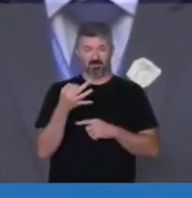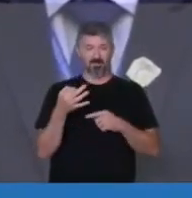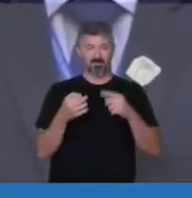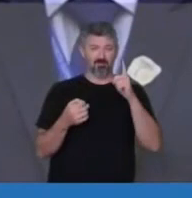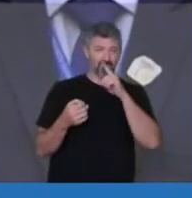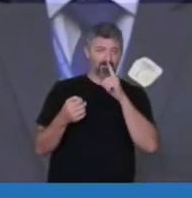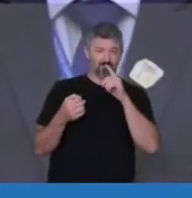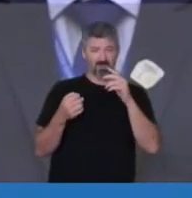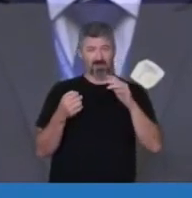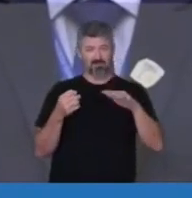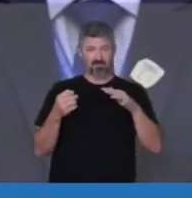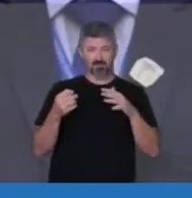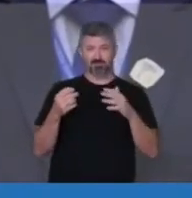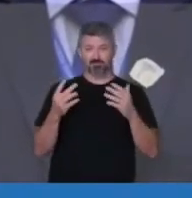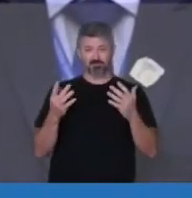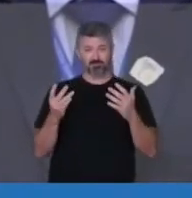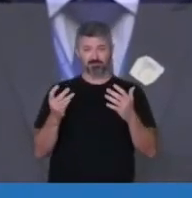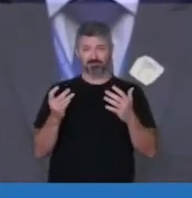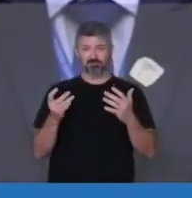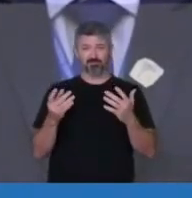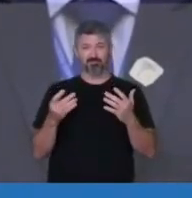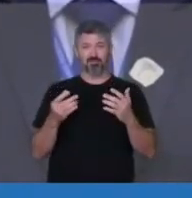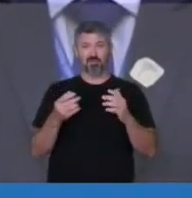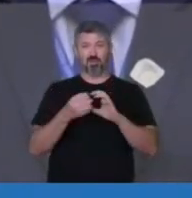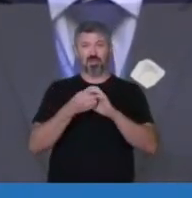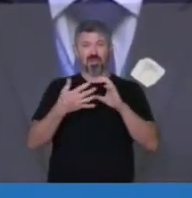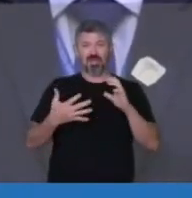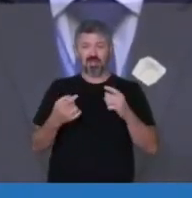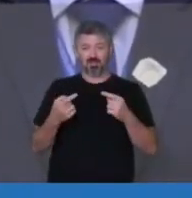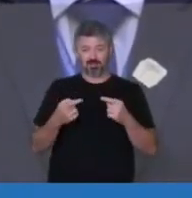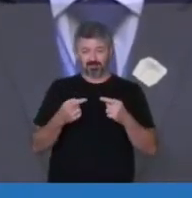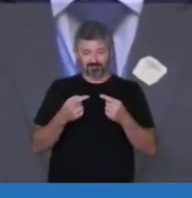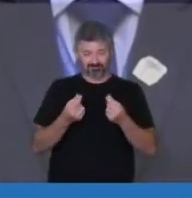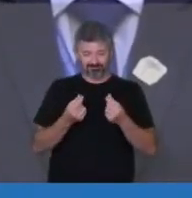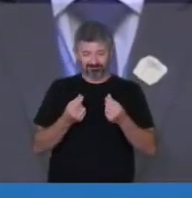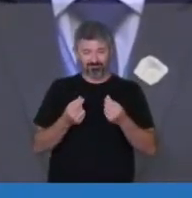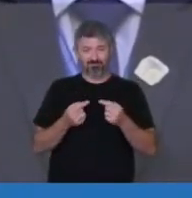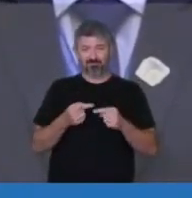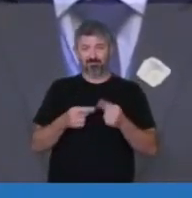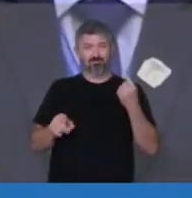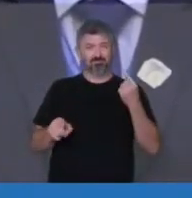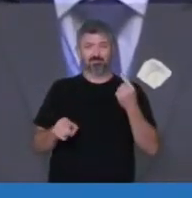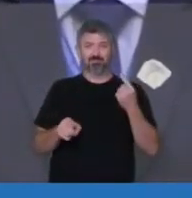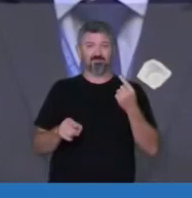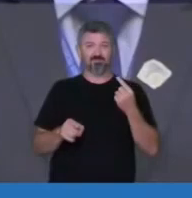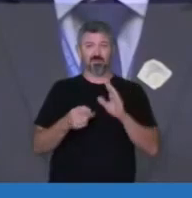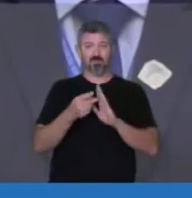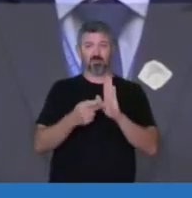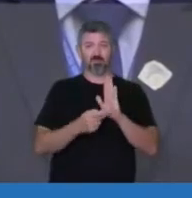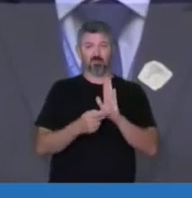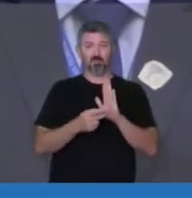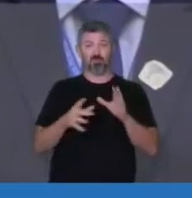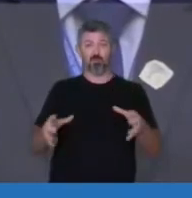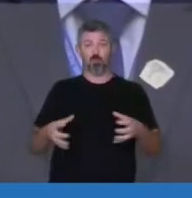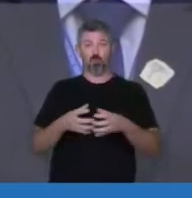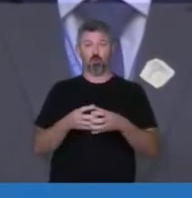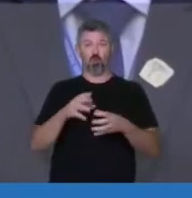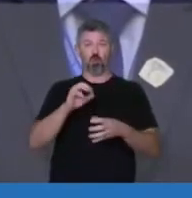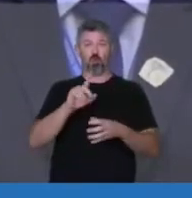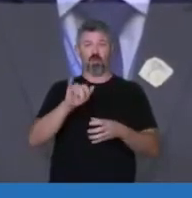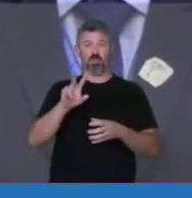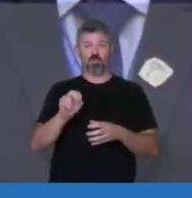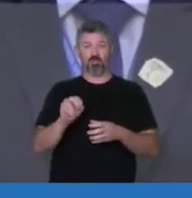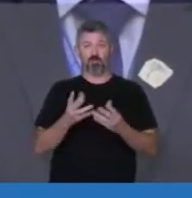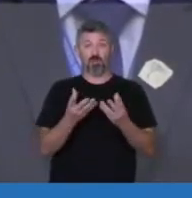financiar também sistemas de monitoramento para segurança e preservação eh das ruas com esse mesmo imposto que que é isso aqui em